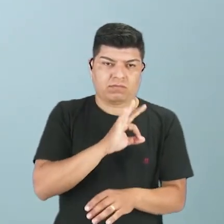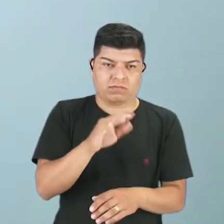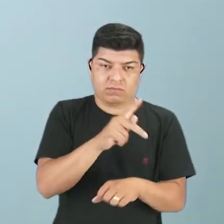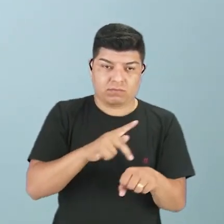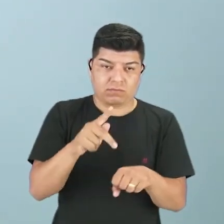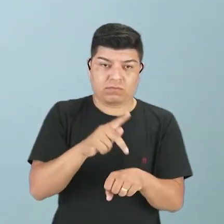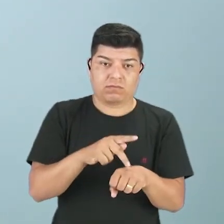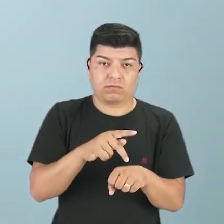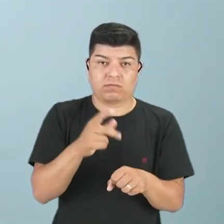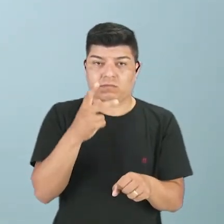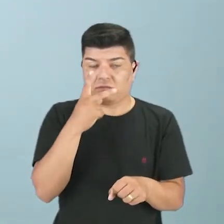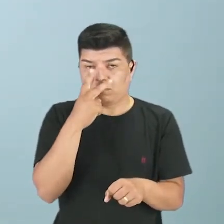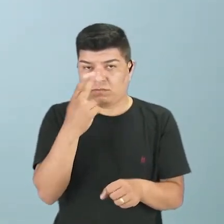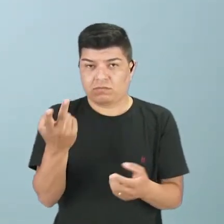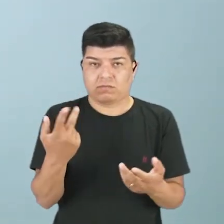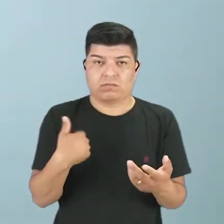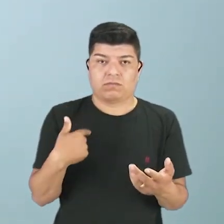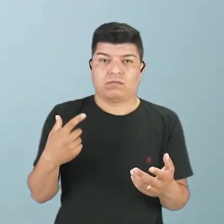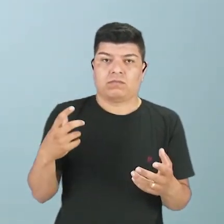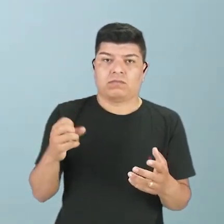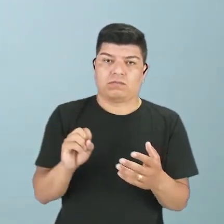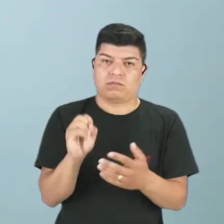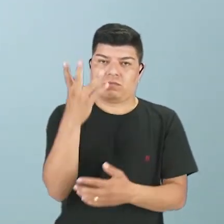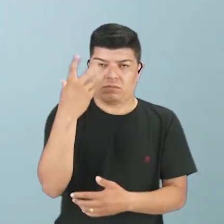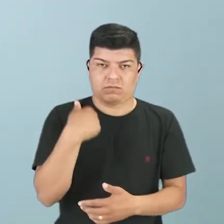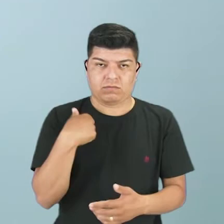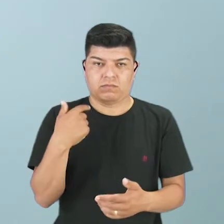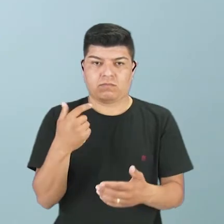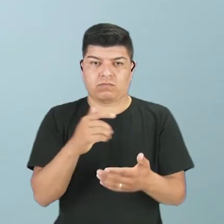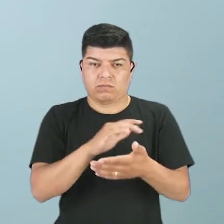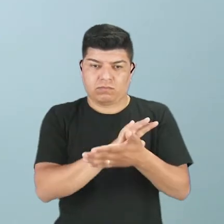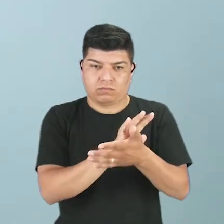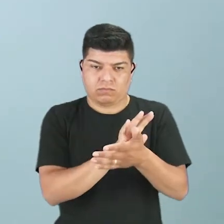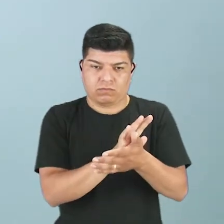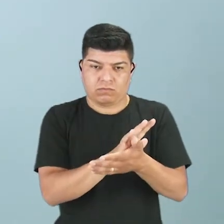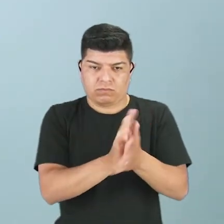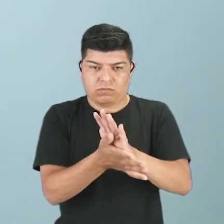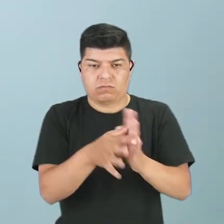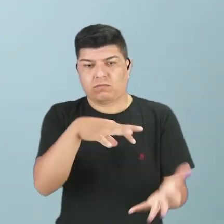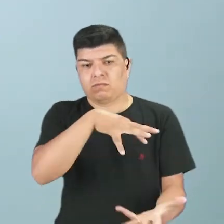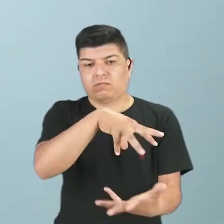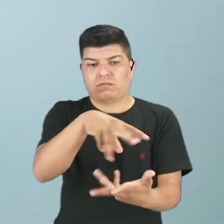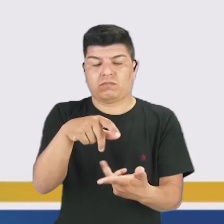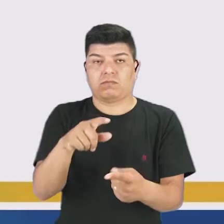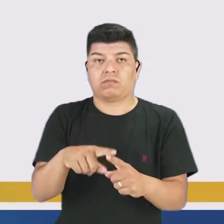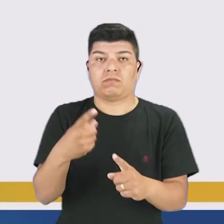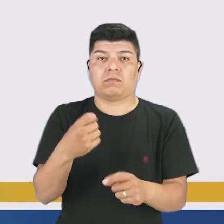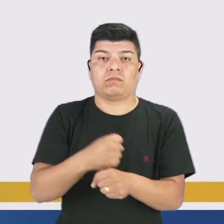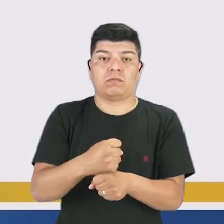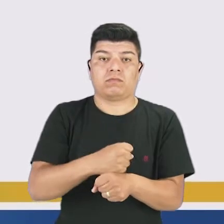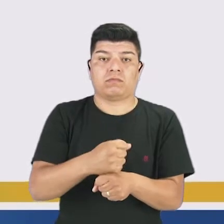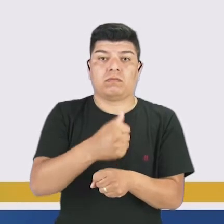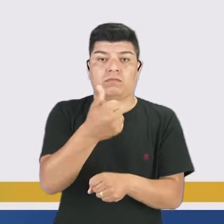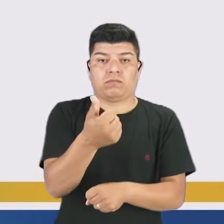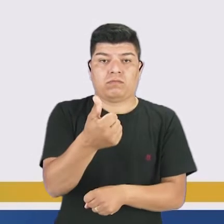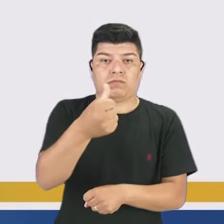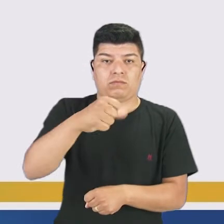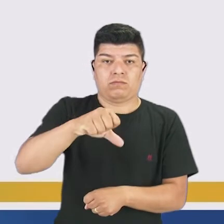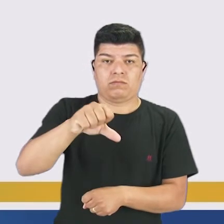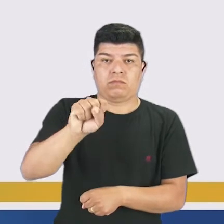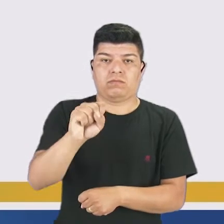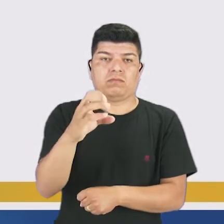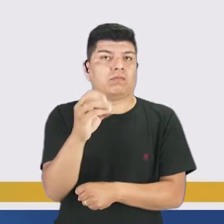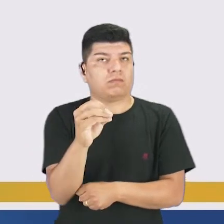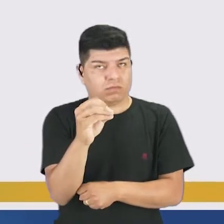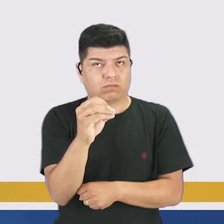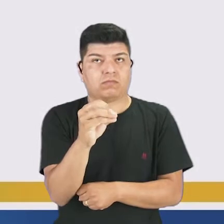risco iminente delas tomarem alguma atitude que venha prejudicar a humanidade. Porém, na década de 1980, a União